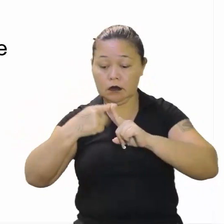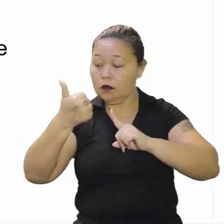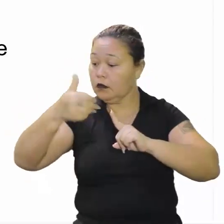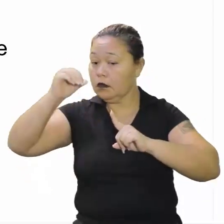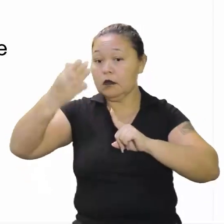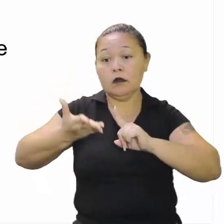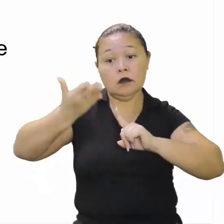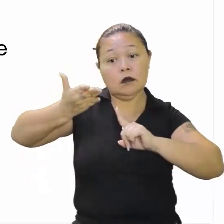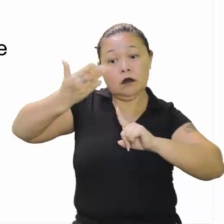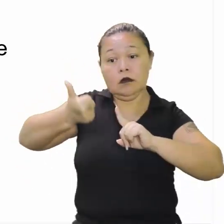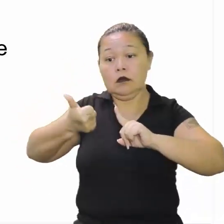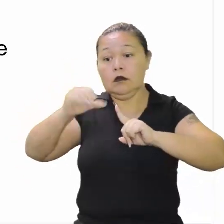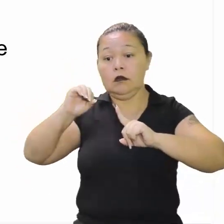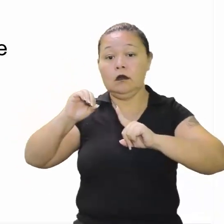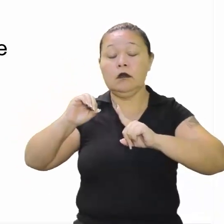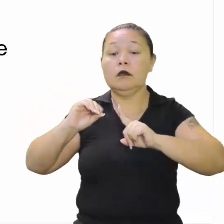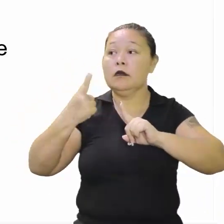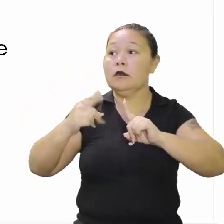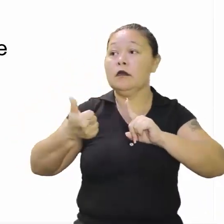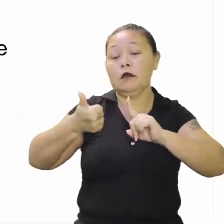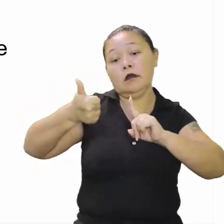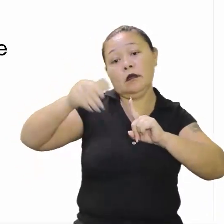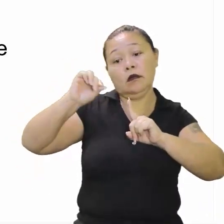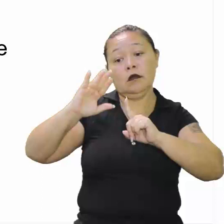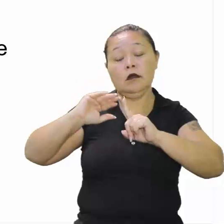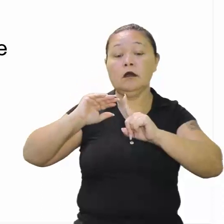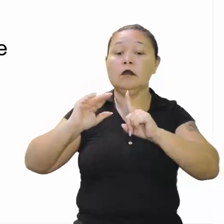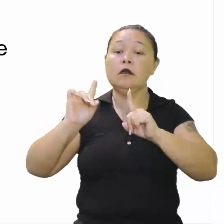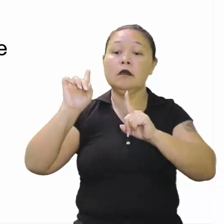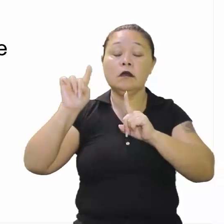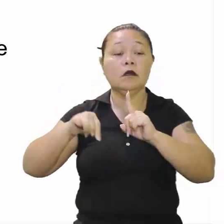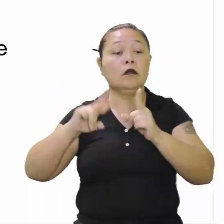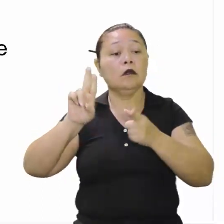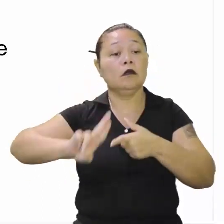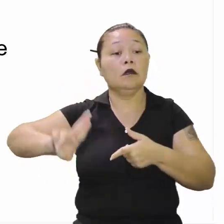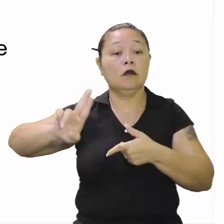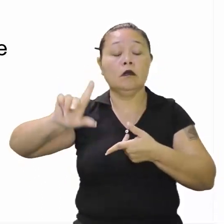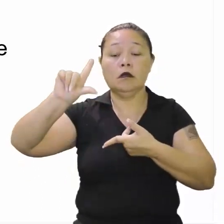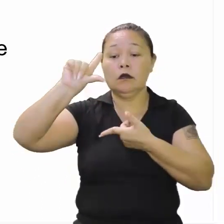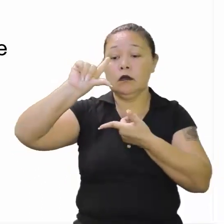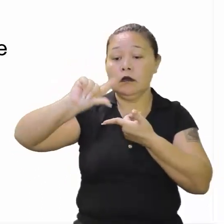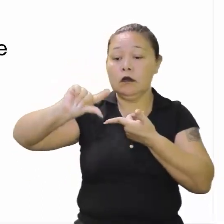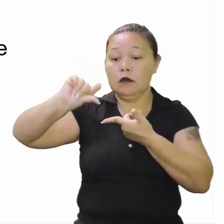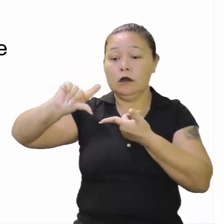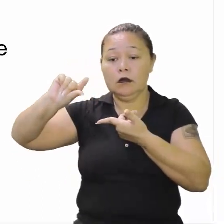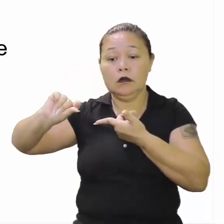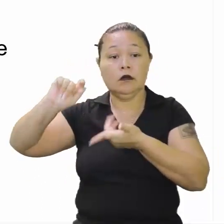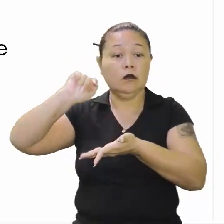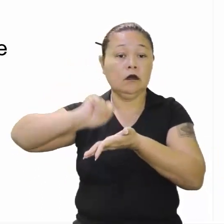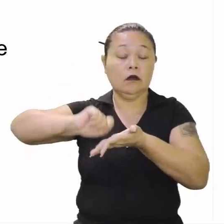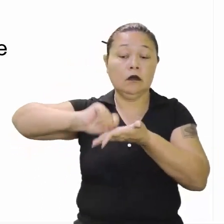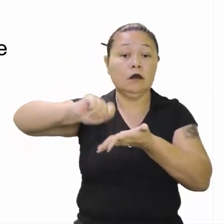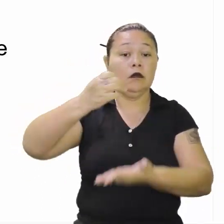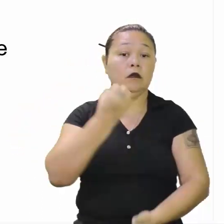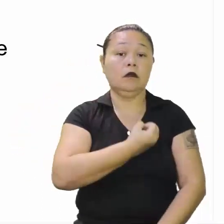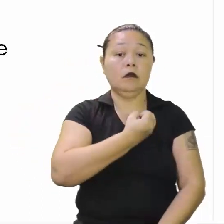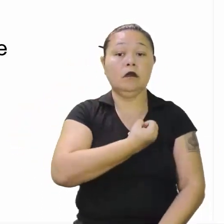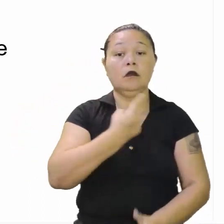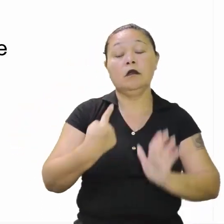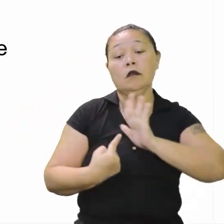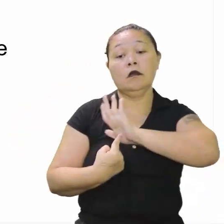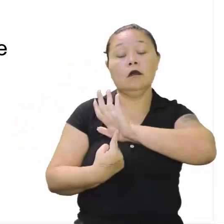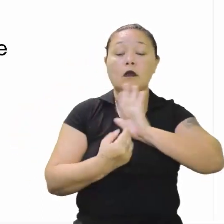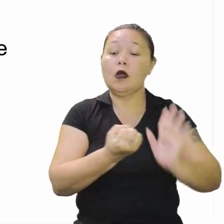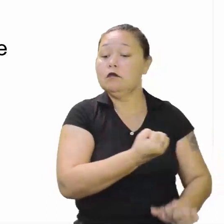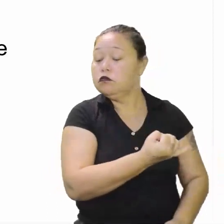você sabe, né? Potência de 10, que é utilizada para reduzir a escrita de números